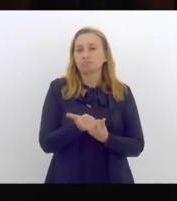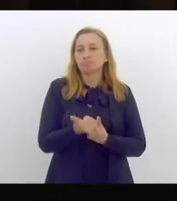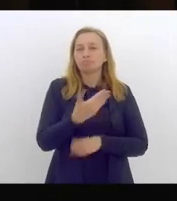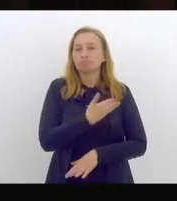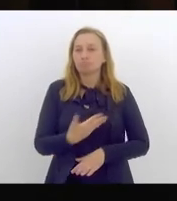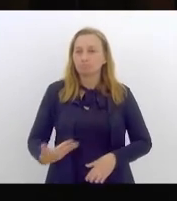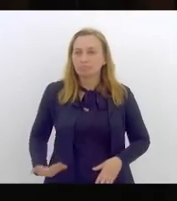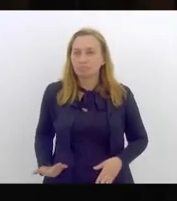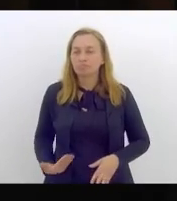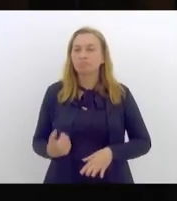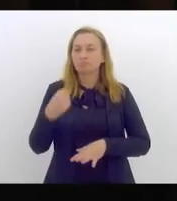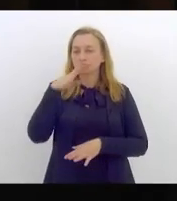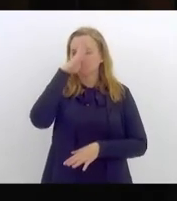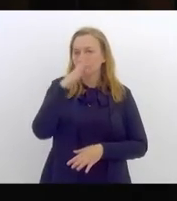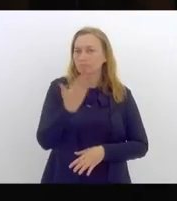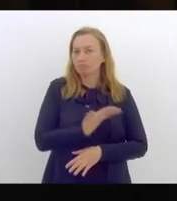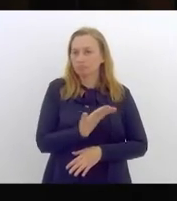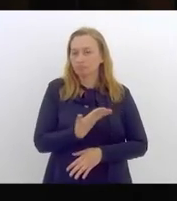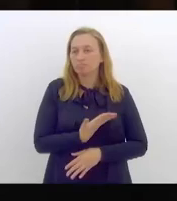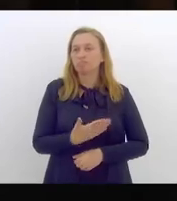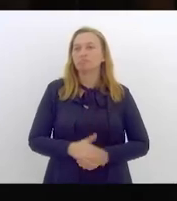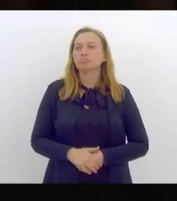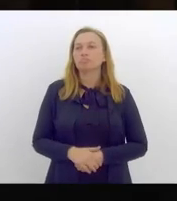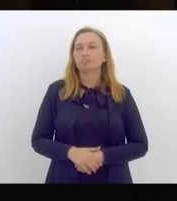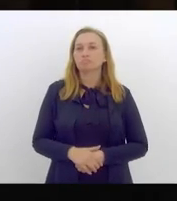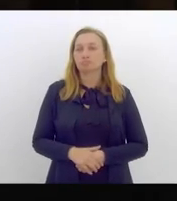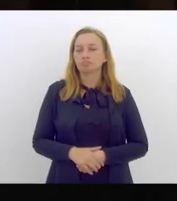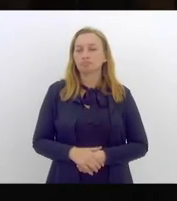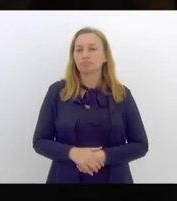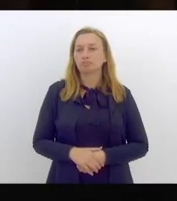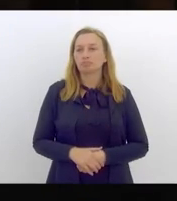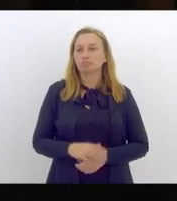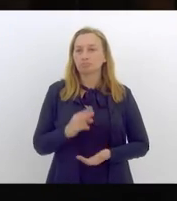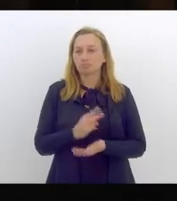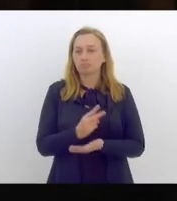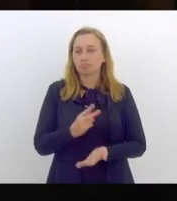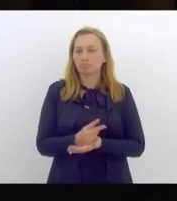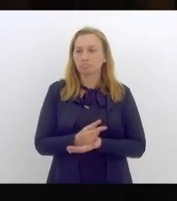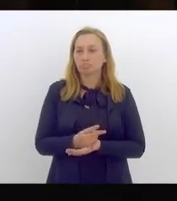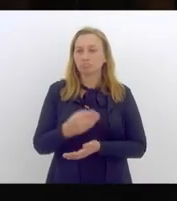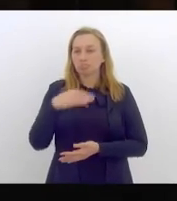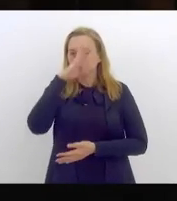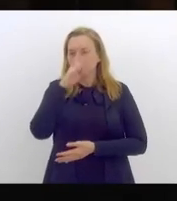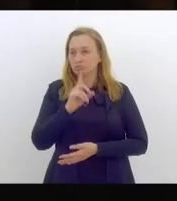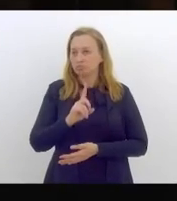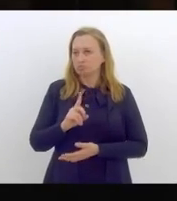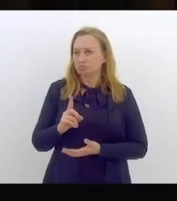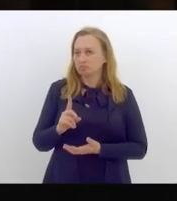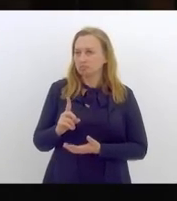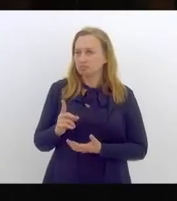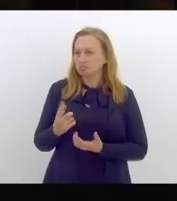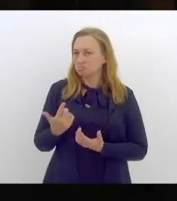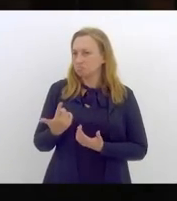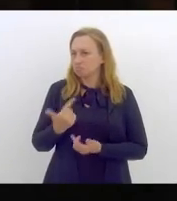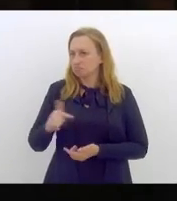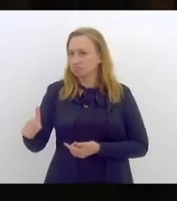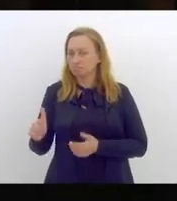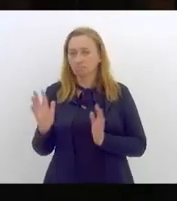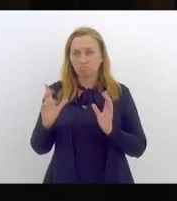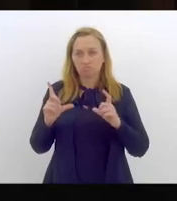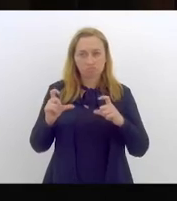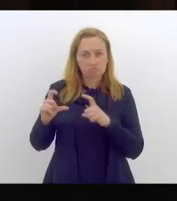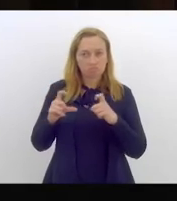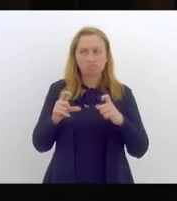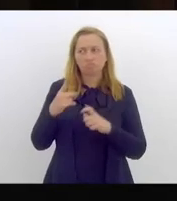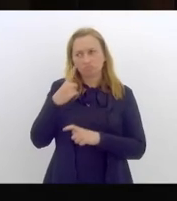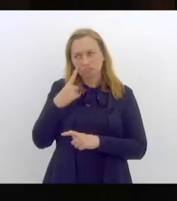governo Bolsonaro, apoiador e amigo íntimo de Bolsonaro, ainda que Bolsonaro minta dizendo que não tem sequer uma foto, a gente já viu